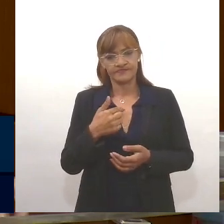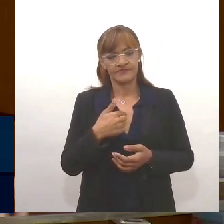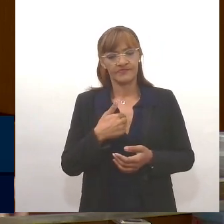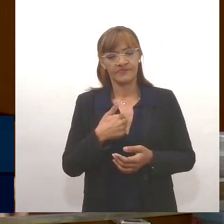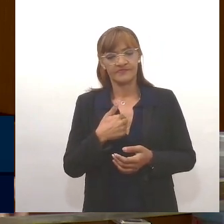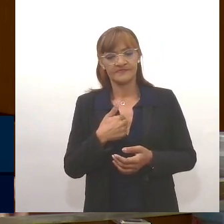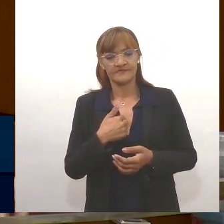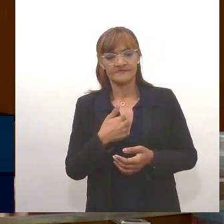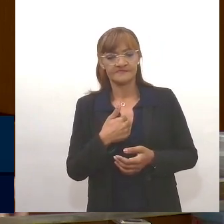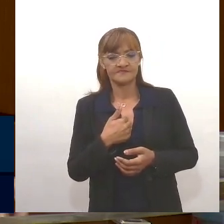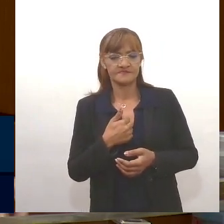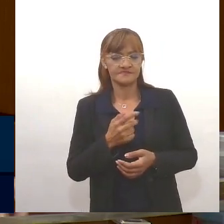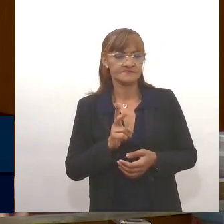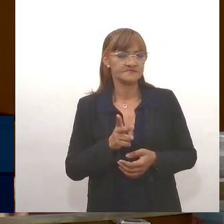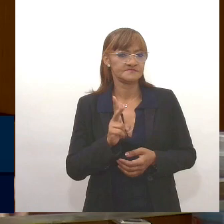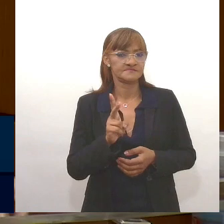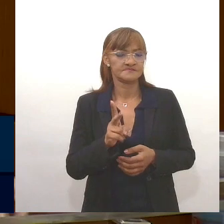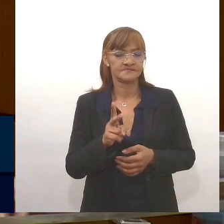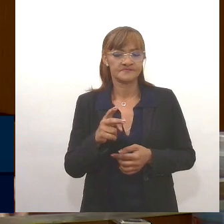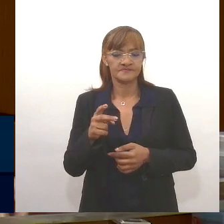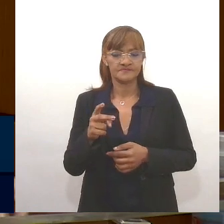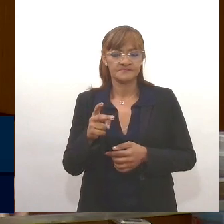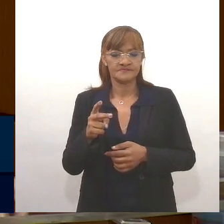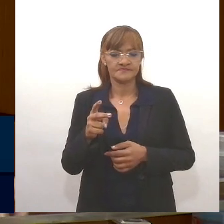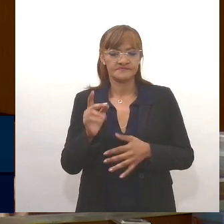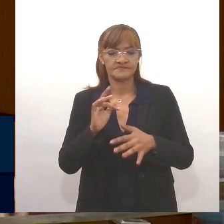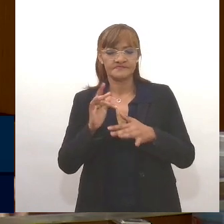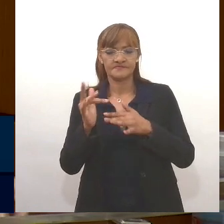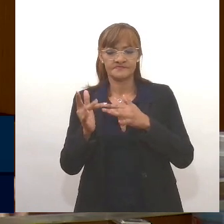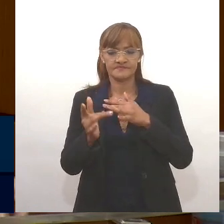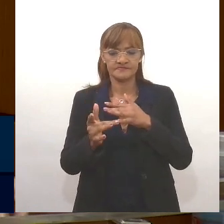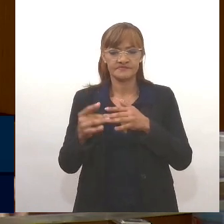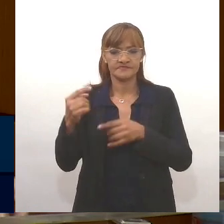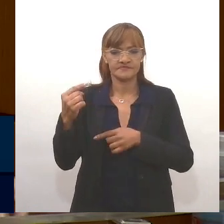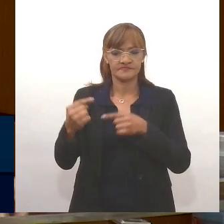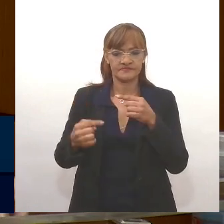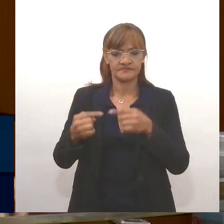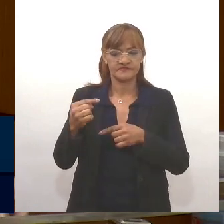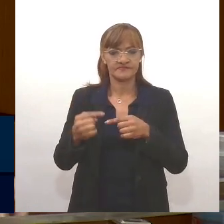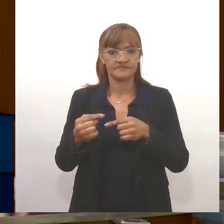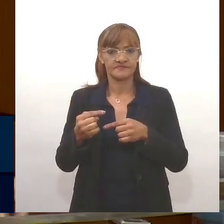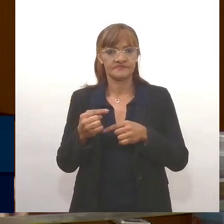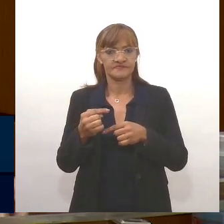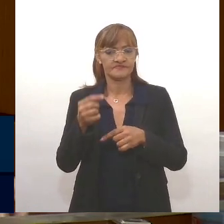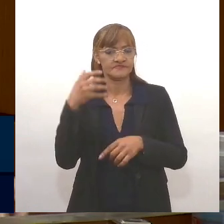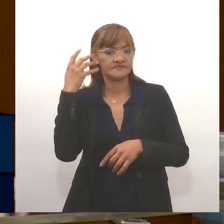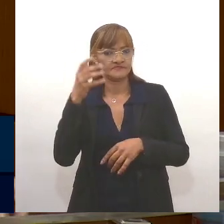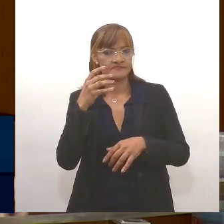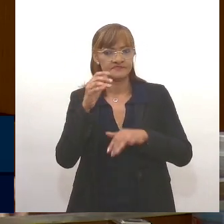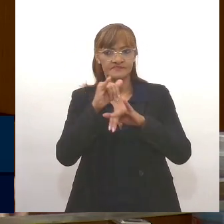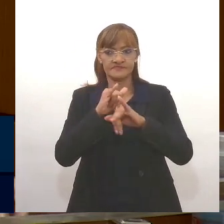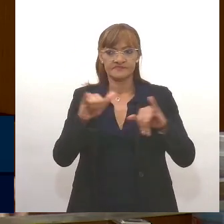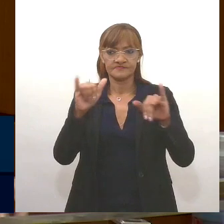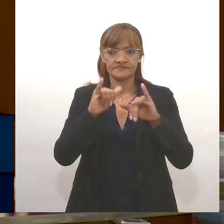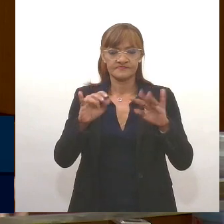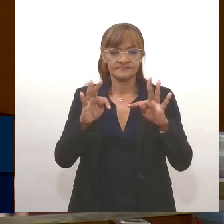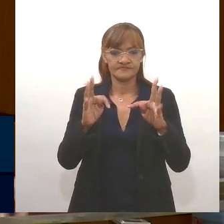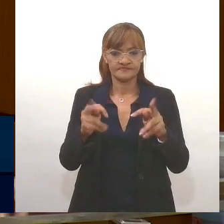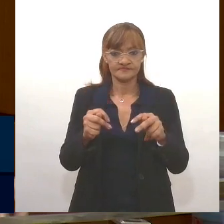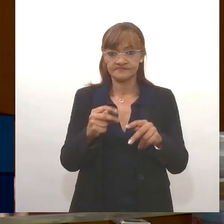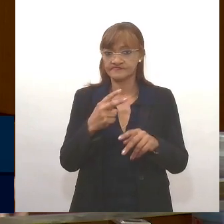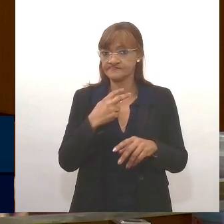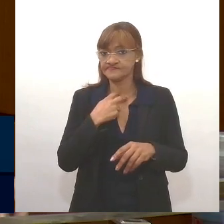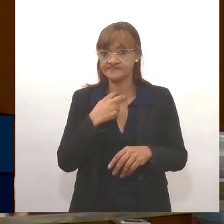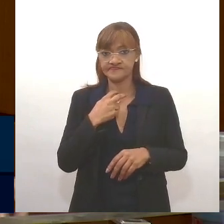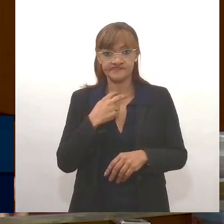públicas e não podem ser usadas para denegrir a imagem de ninguém